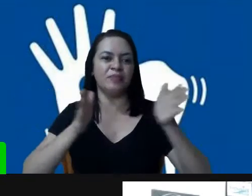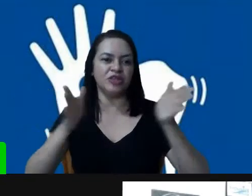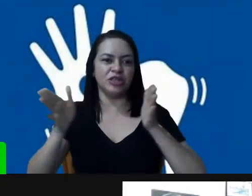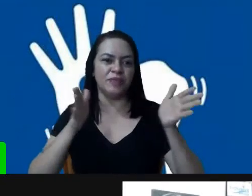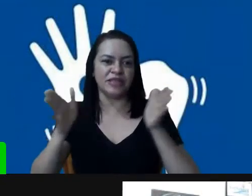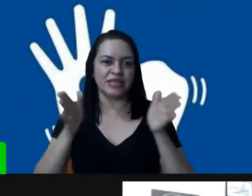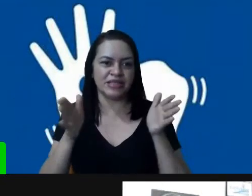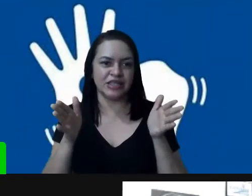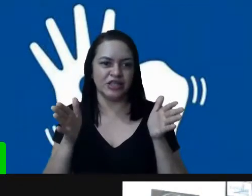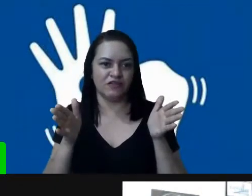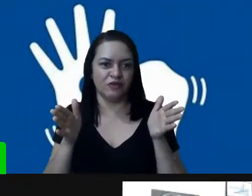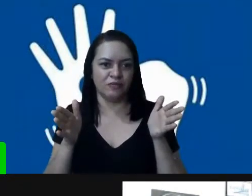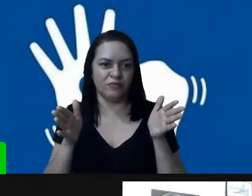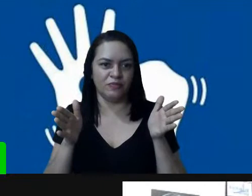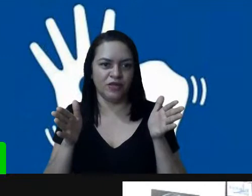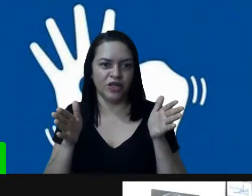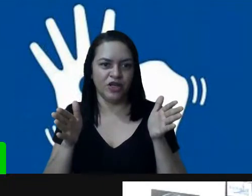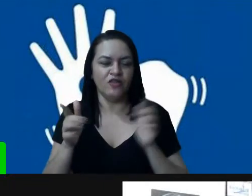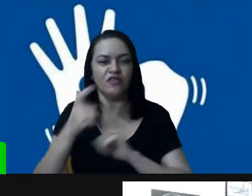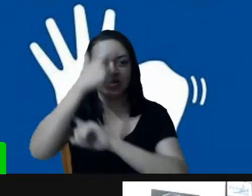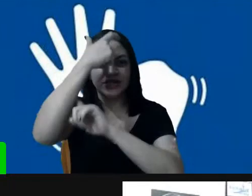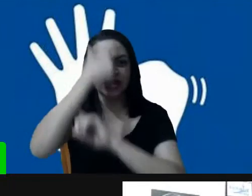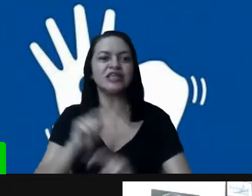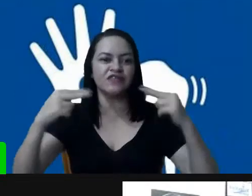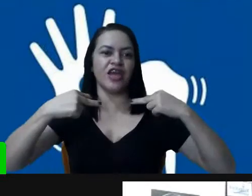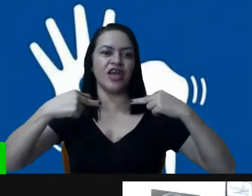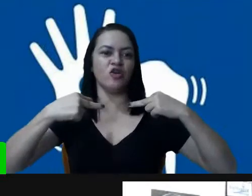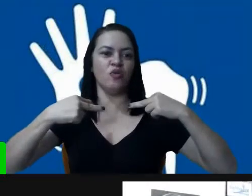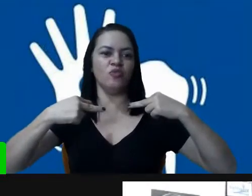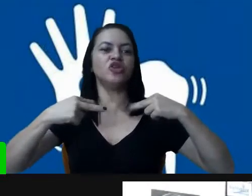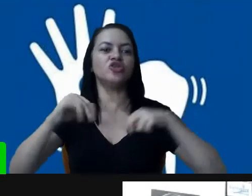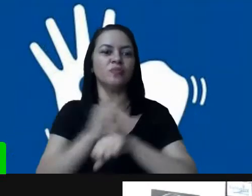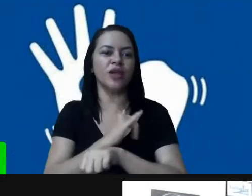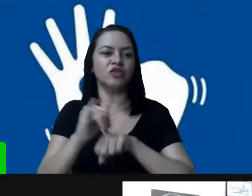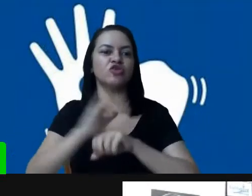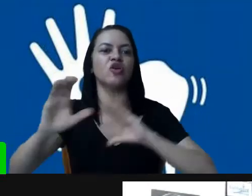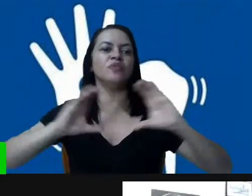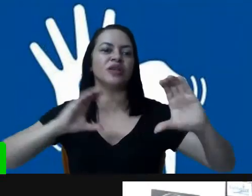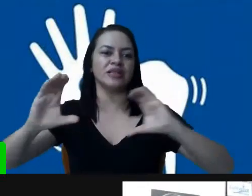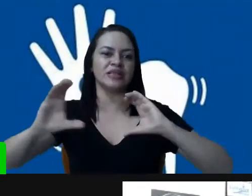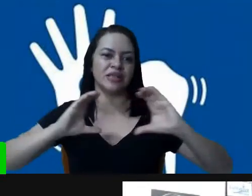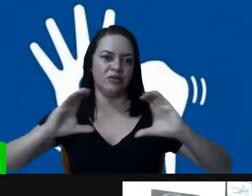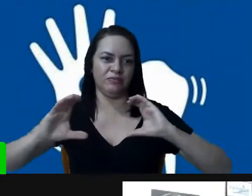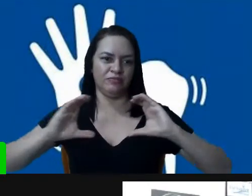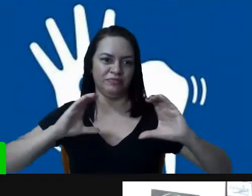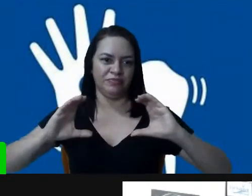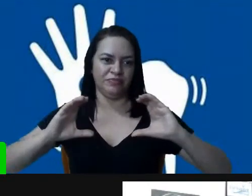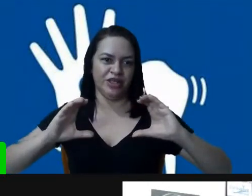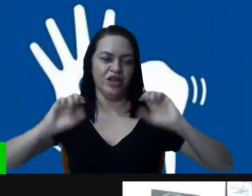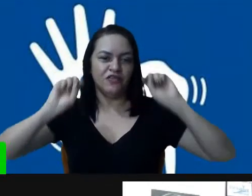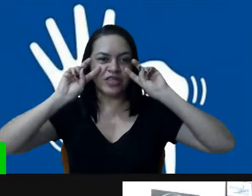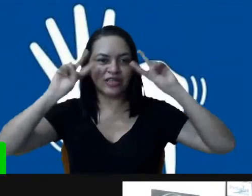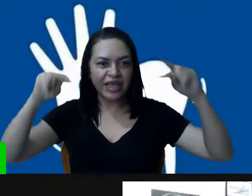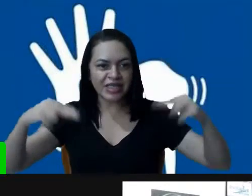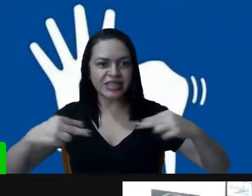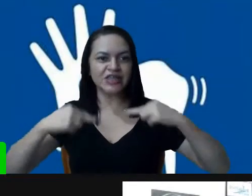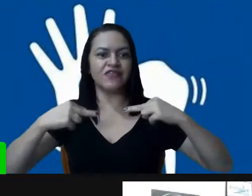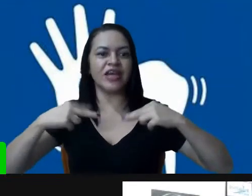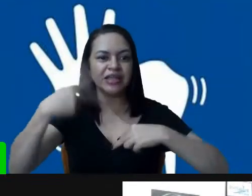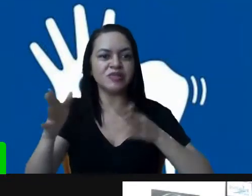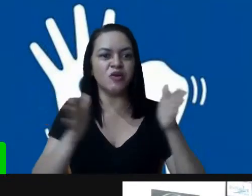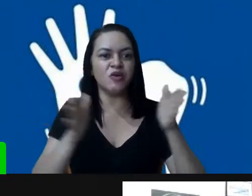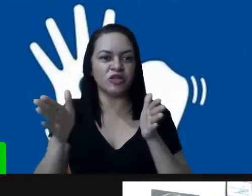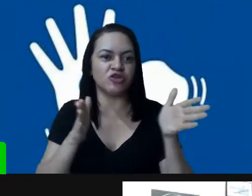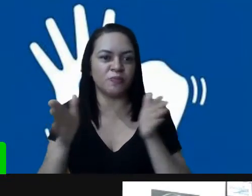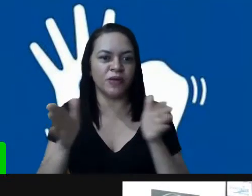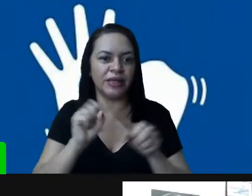um intérprete de Libras acessível. Você tem que se ver como um instrumento de comunicação. Você tem que se ver que